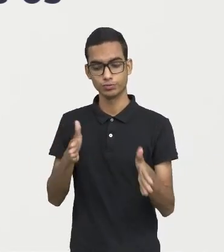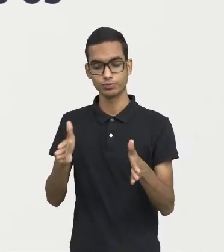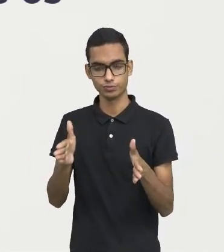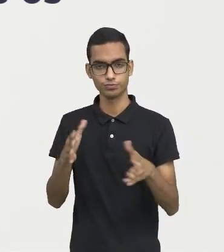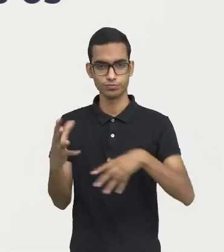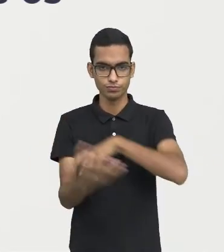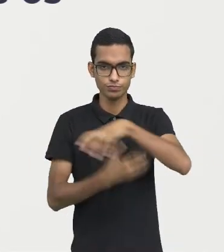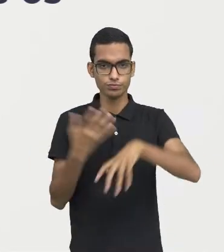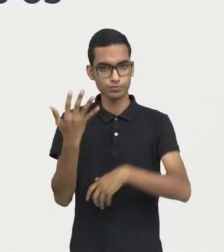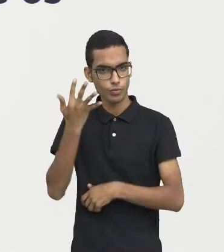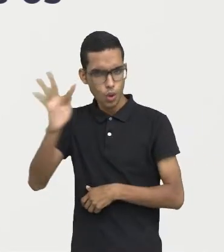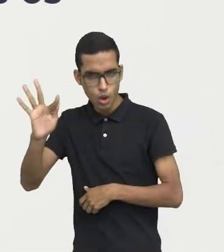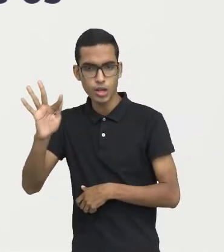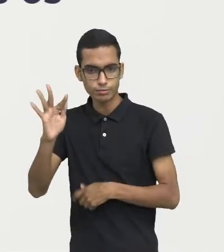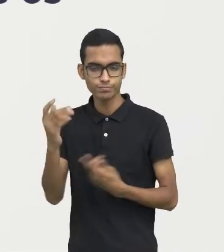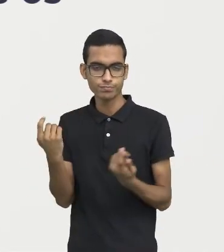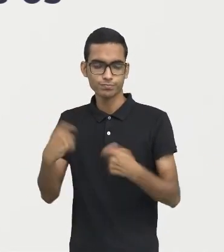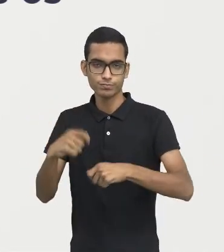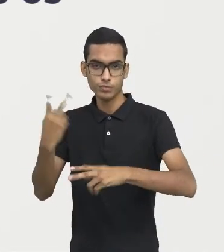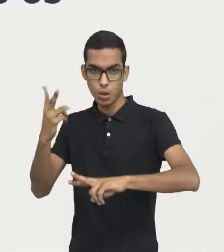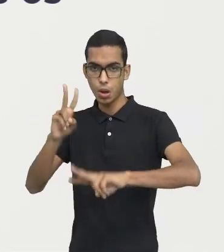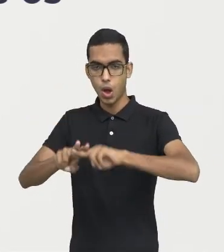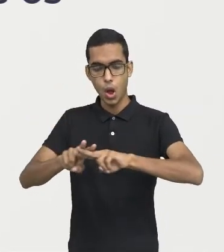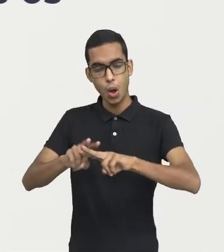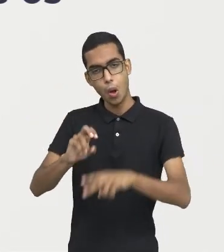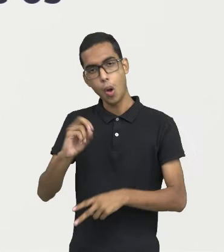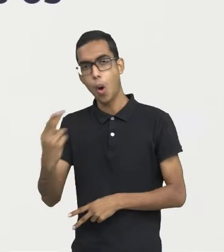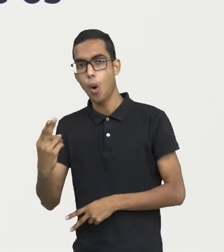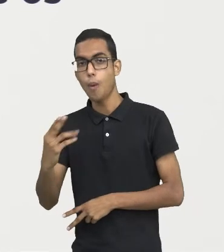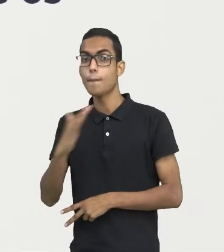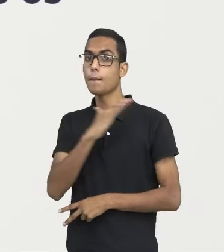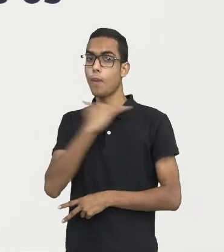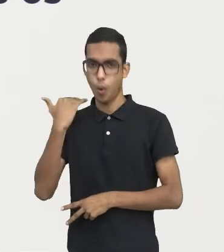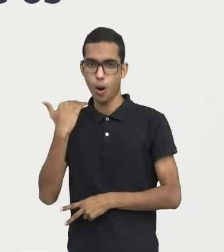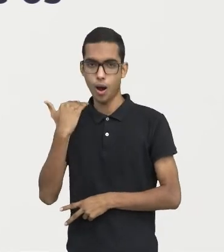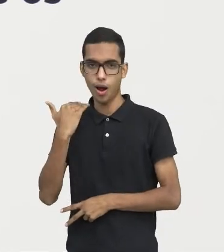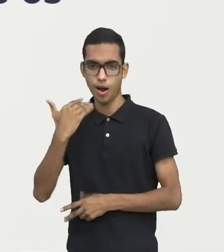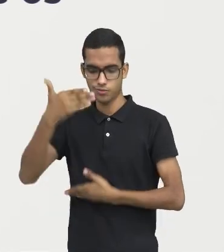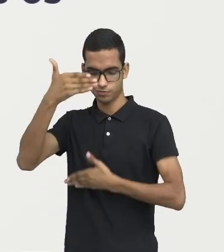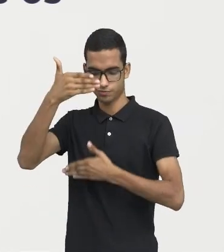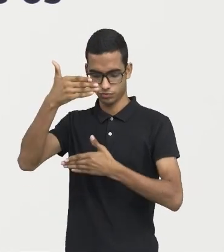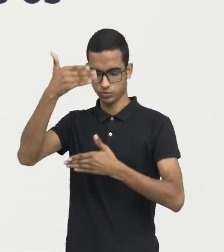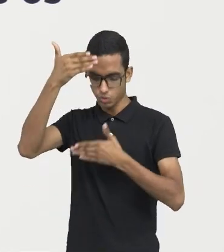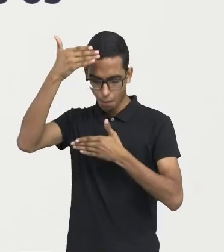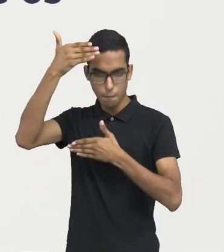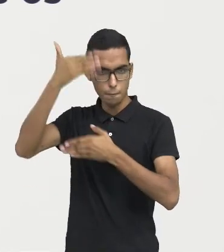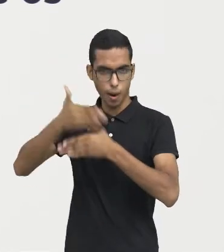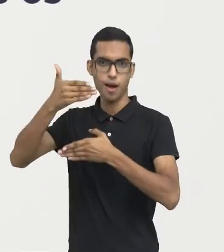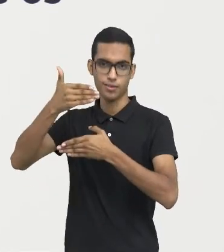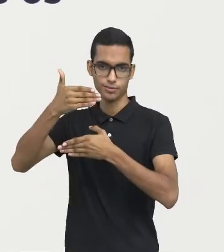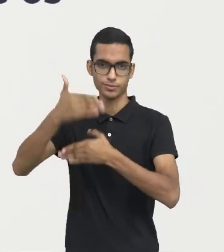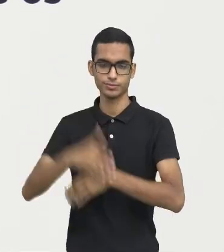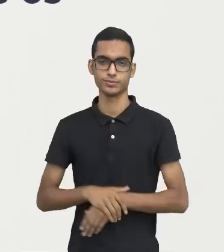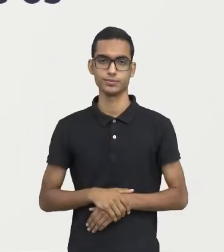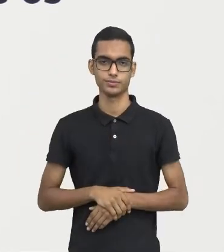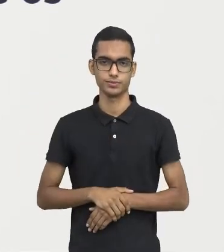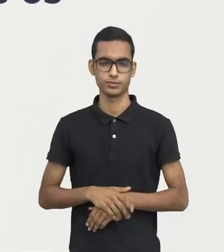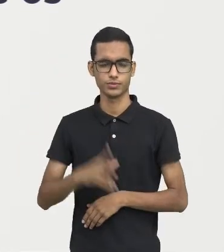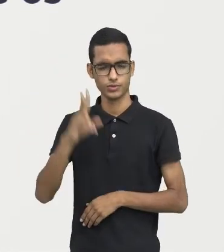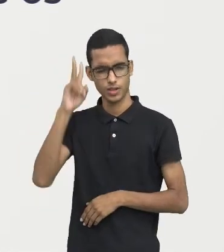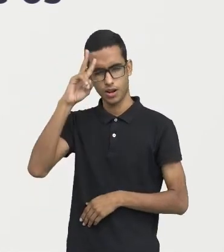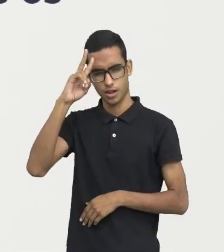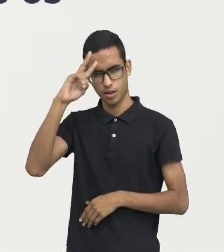ser presas e até mesmo guilhotinadas. Nós vimos na aula que em um curto